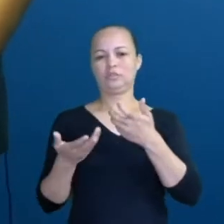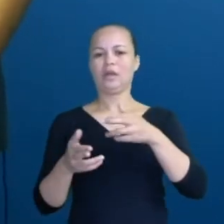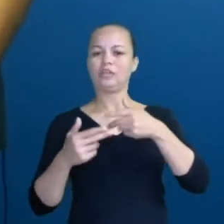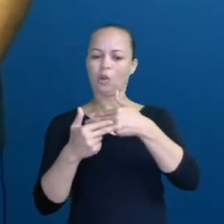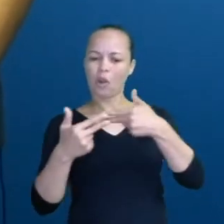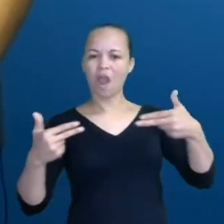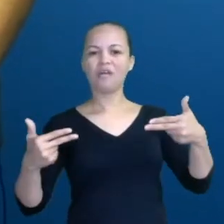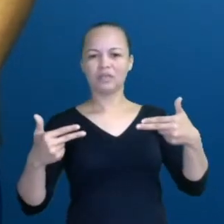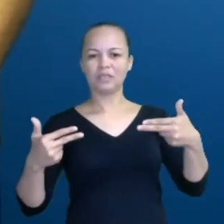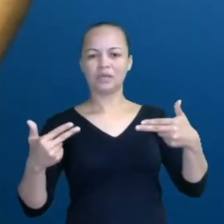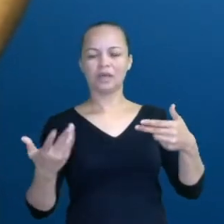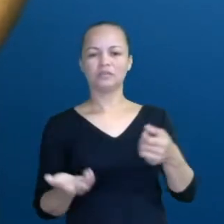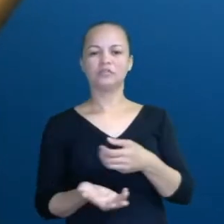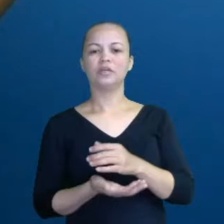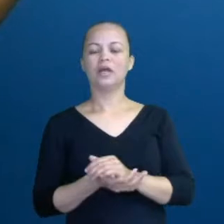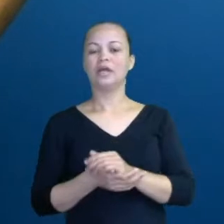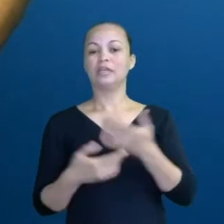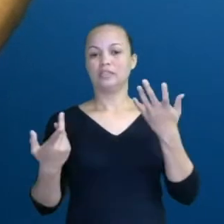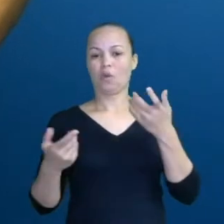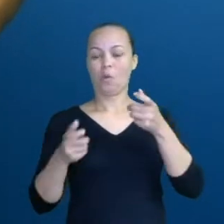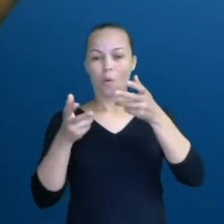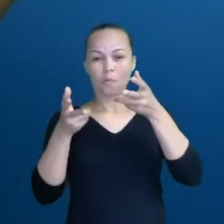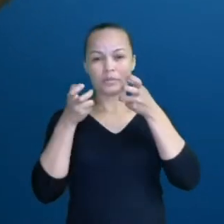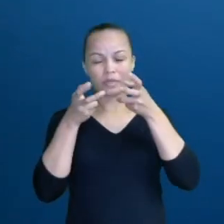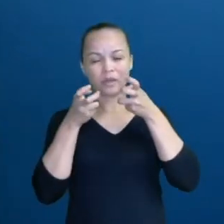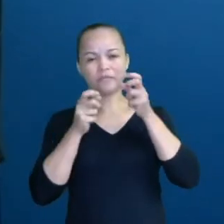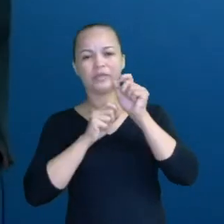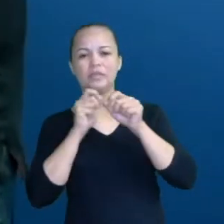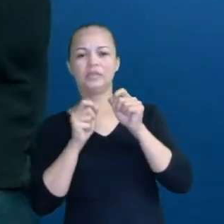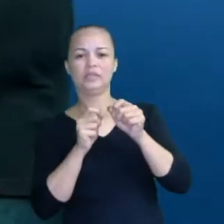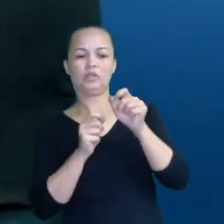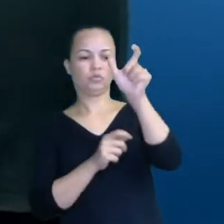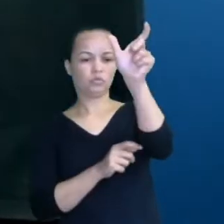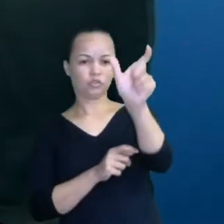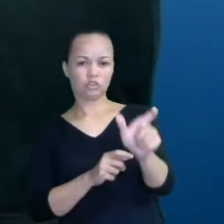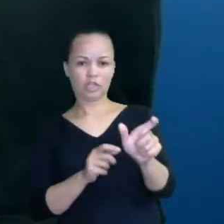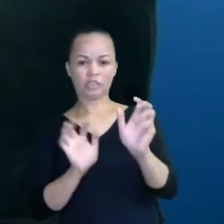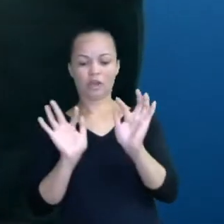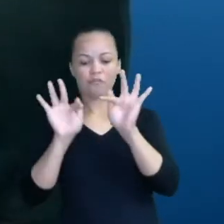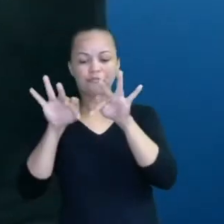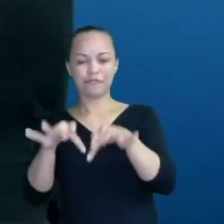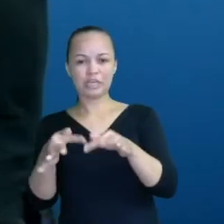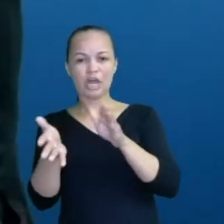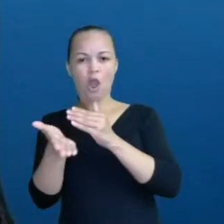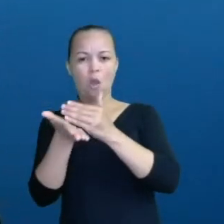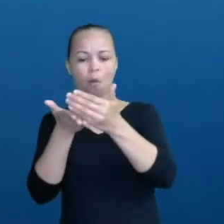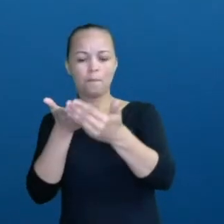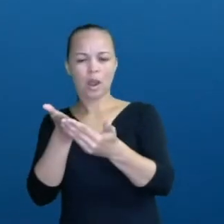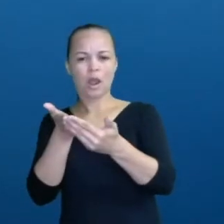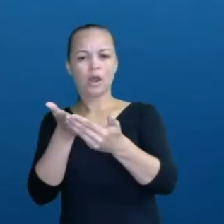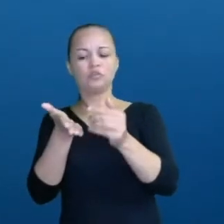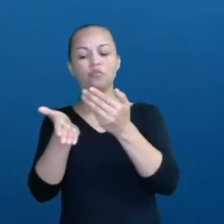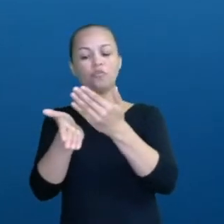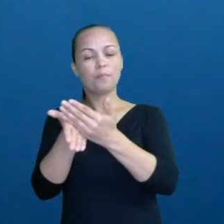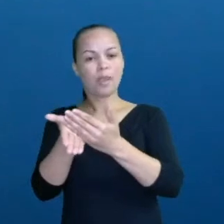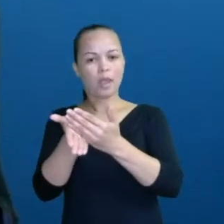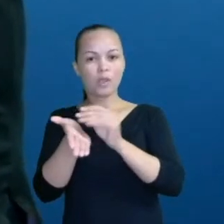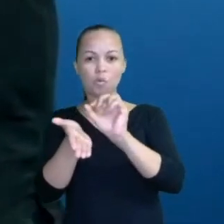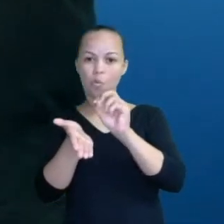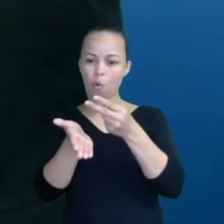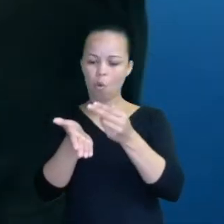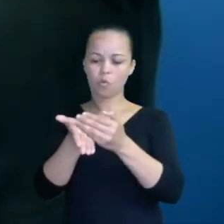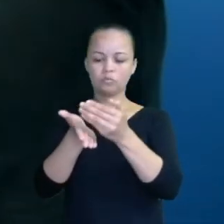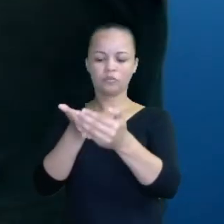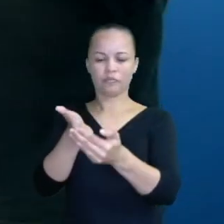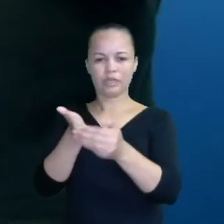3 frases, o sujeito está no final da frase. Quando o sujeito aparece no meio ou no final da frase,